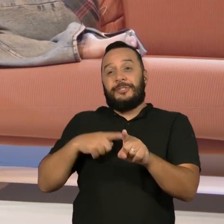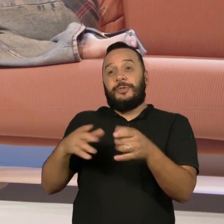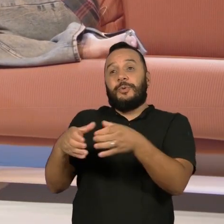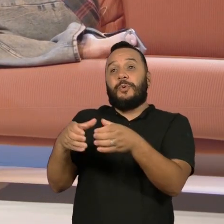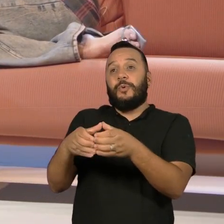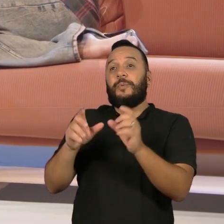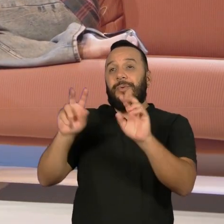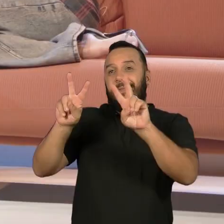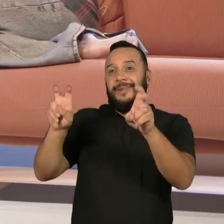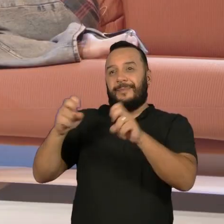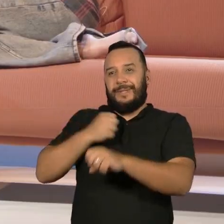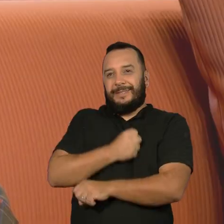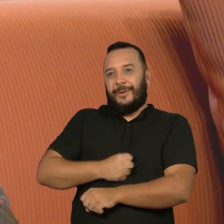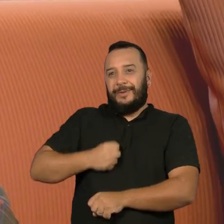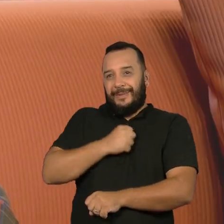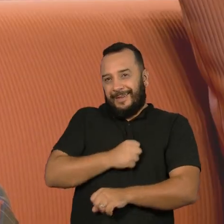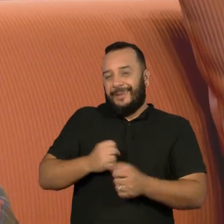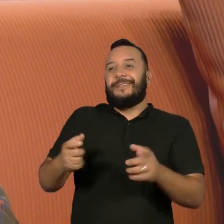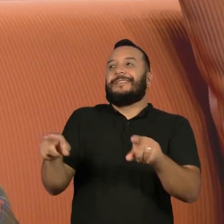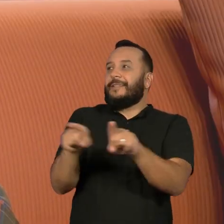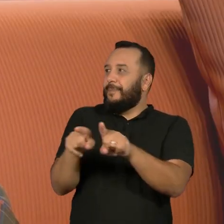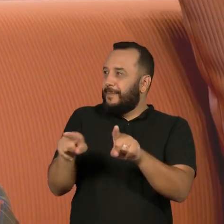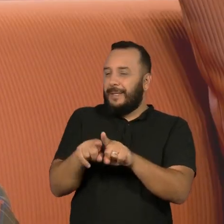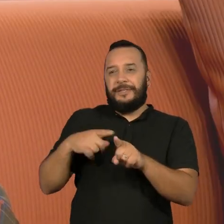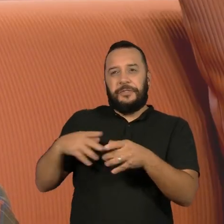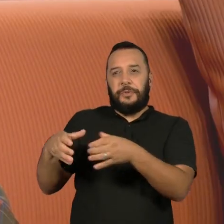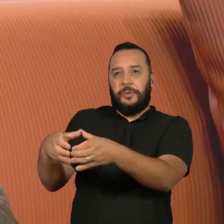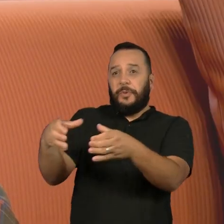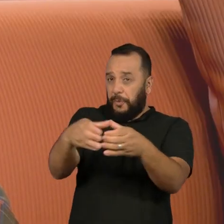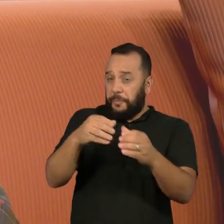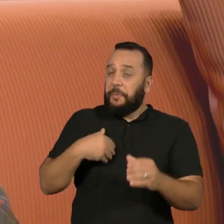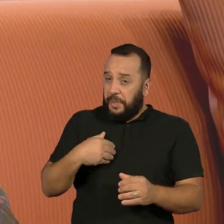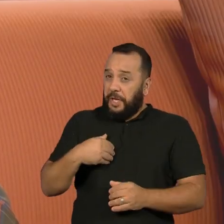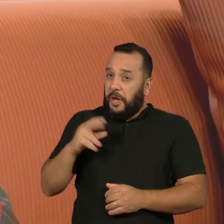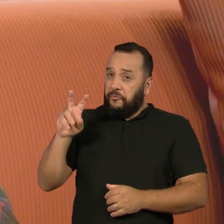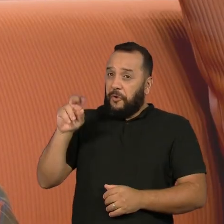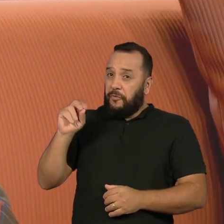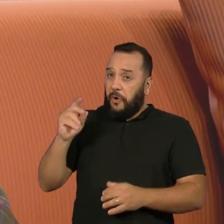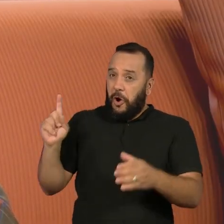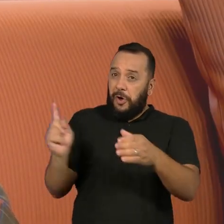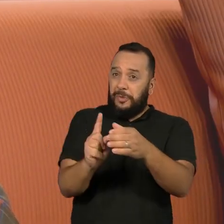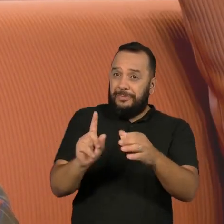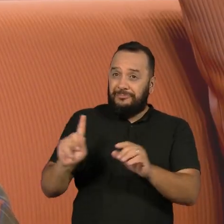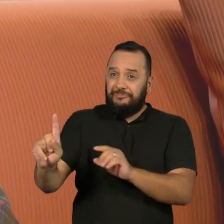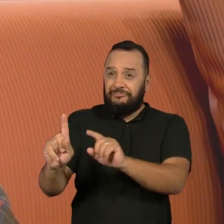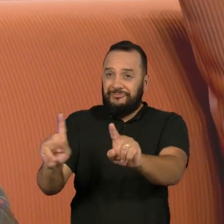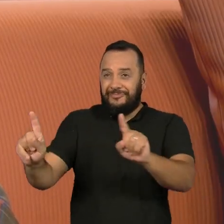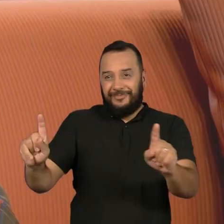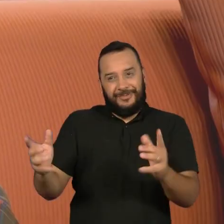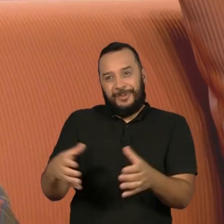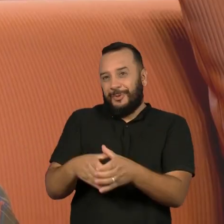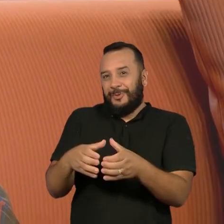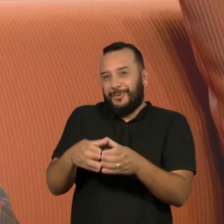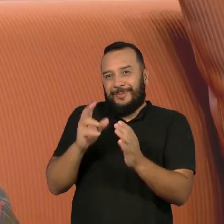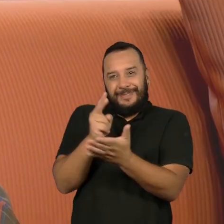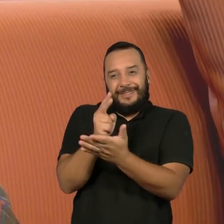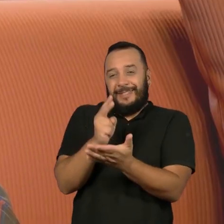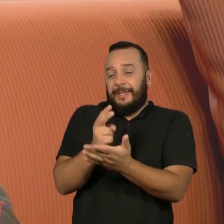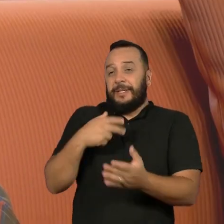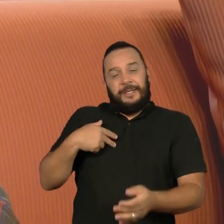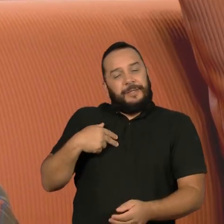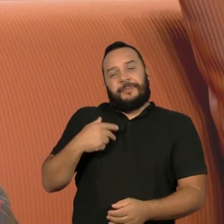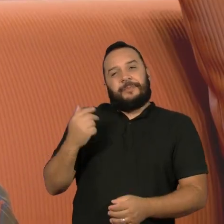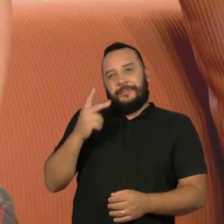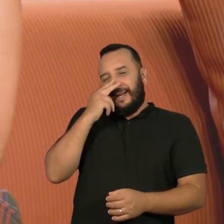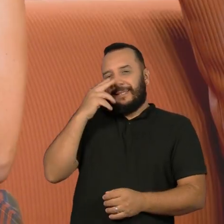os blocos líricos, né? Então, ela também trouxe essa parte, né? A parte cultural muito importante de Recife para